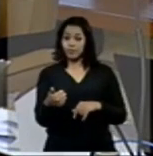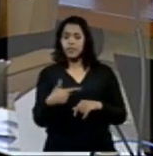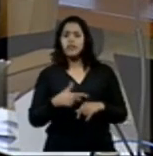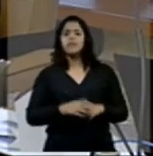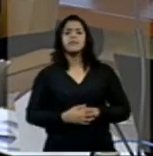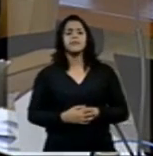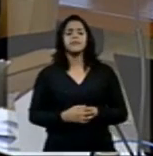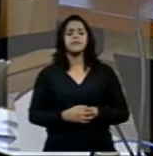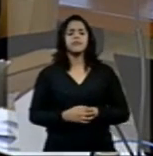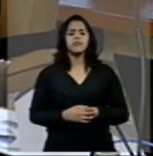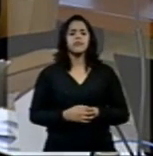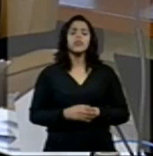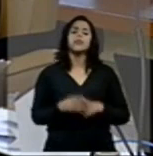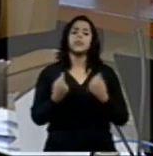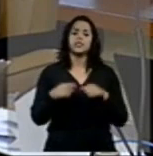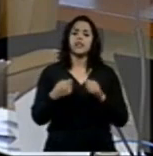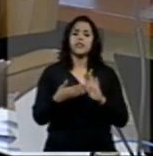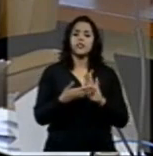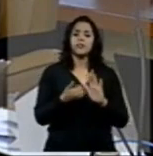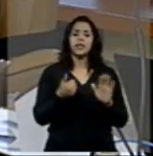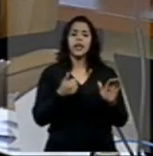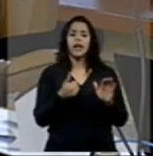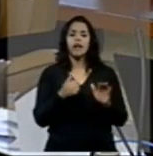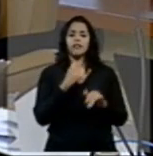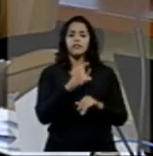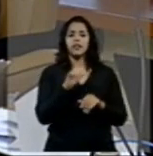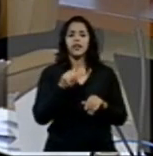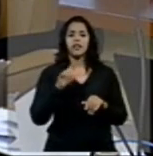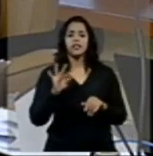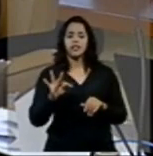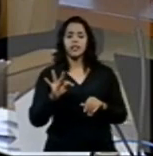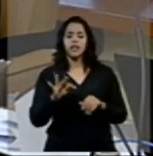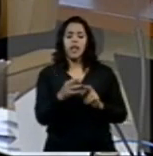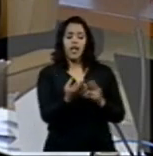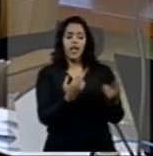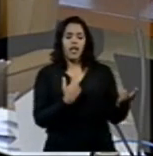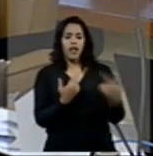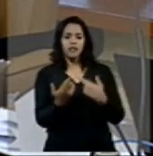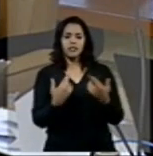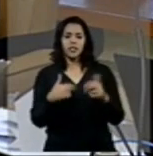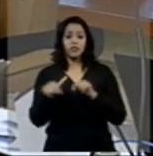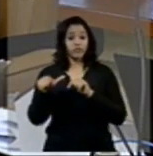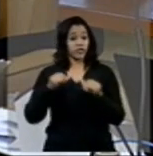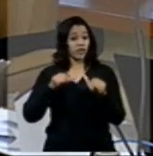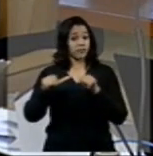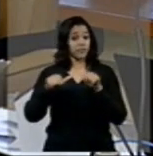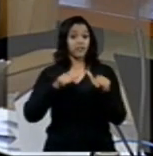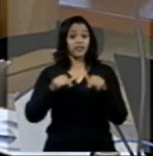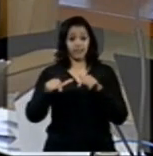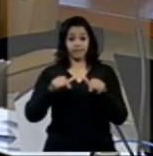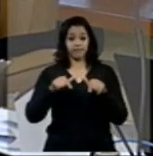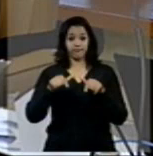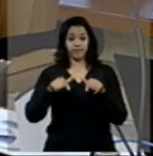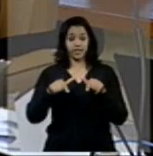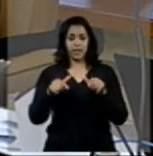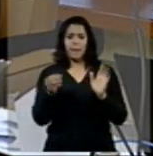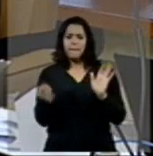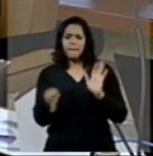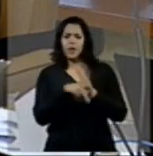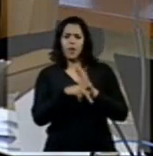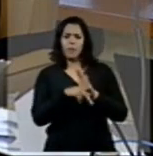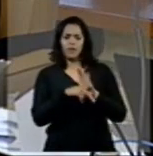prestava-se a recolher da CLT o regulamento sobre as relações de emprego apto a caracterizar